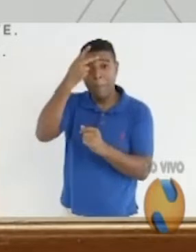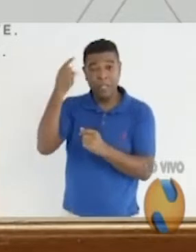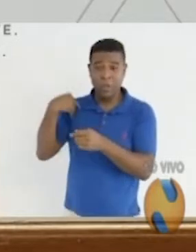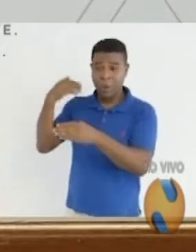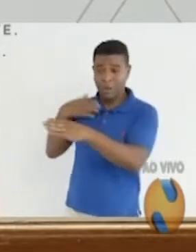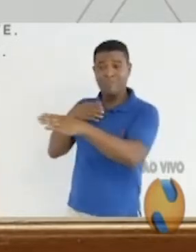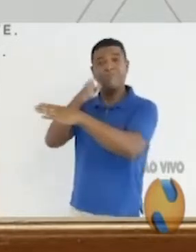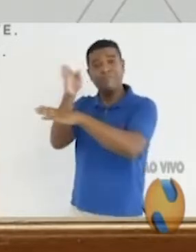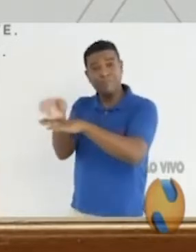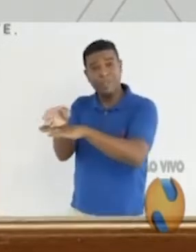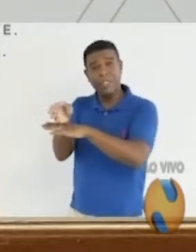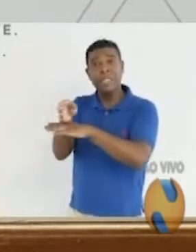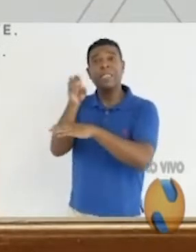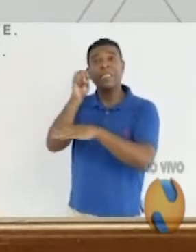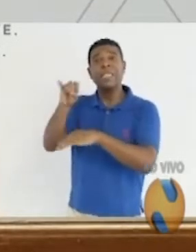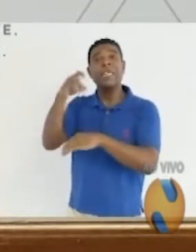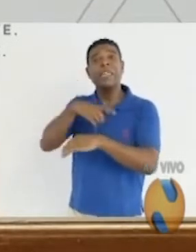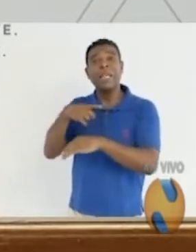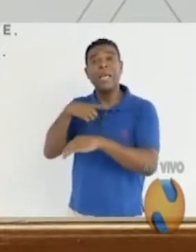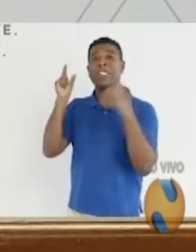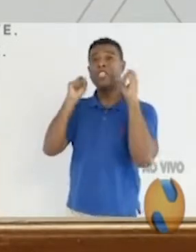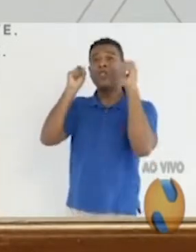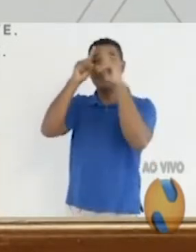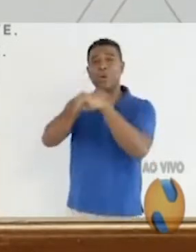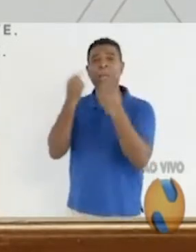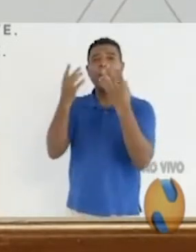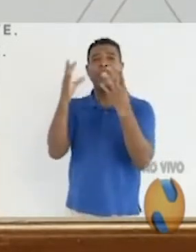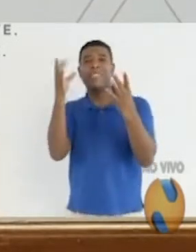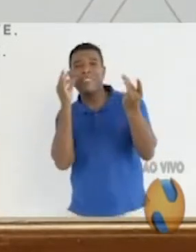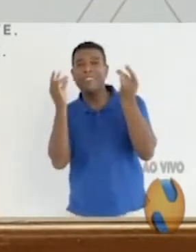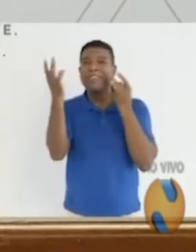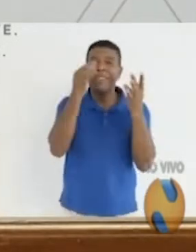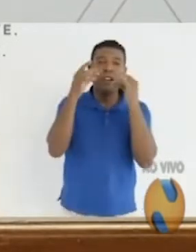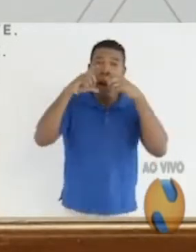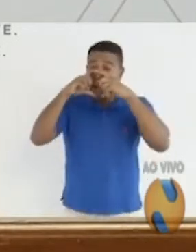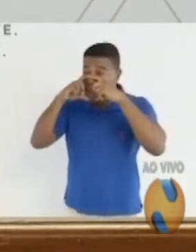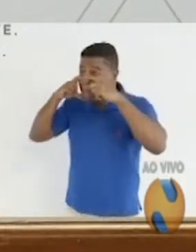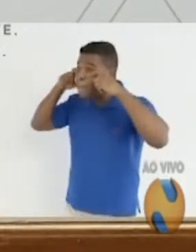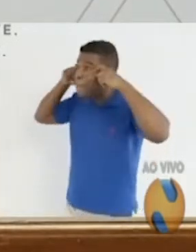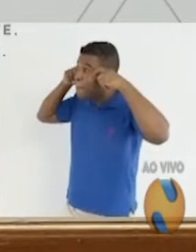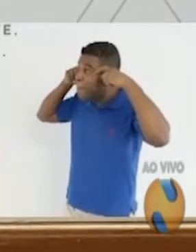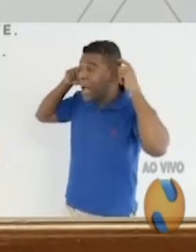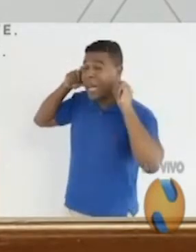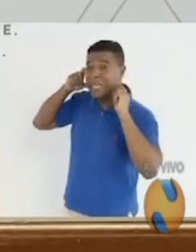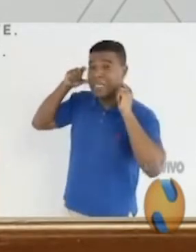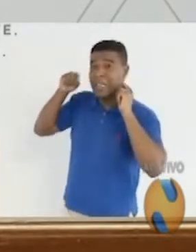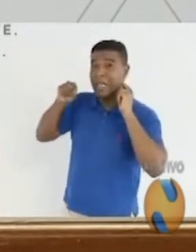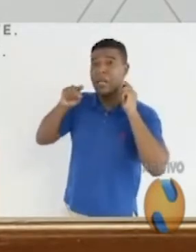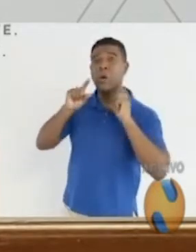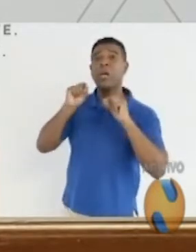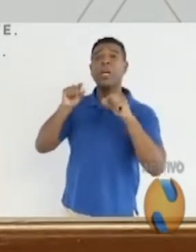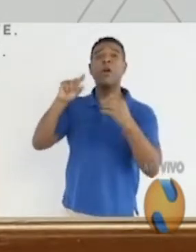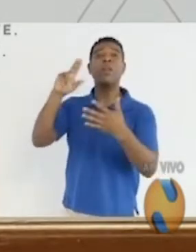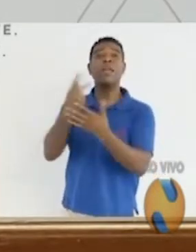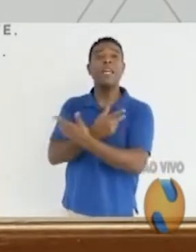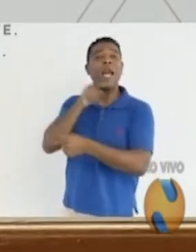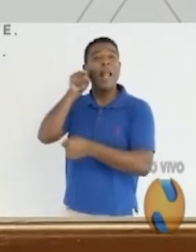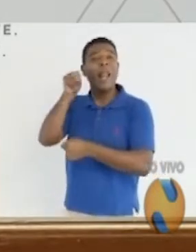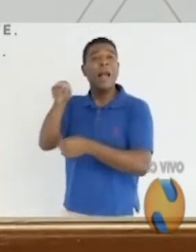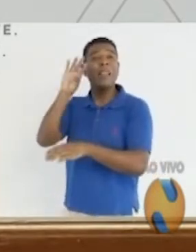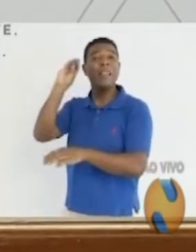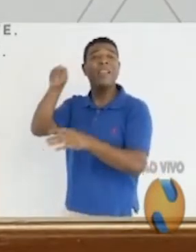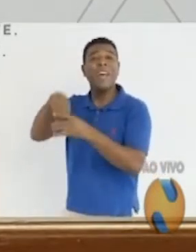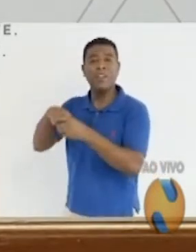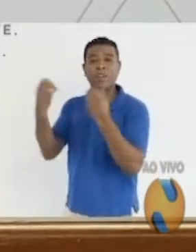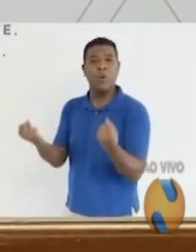terão dificuldade de manutenção de máscaras e é um local onde nós liberamos fluidos, liberamos suor, onde